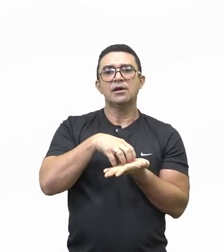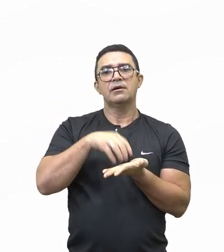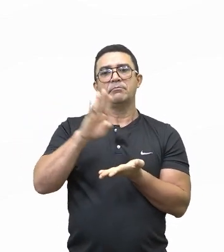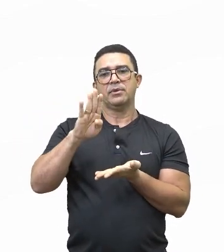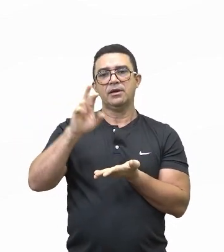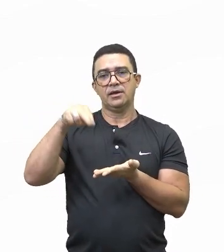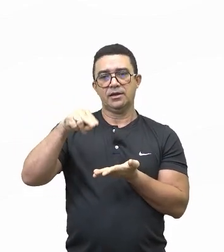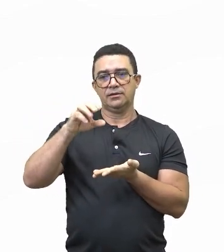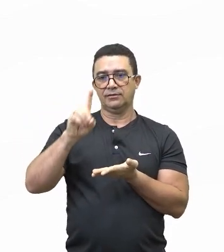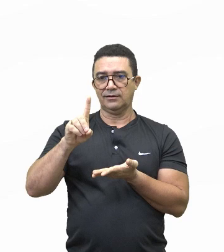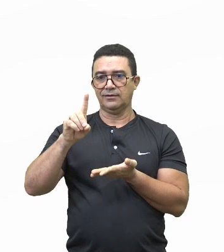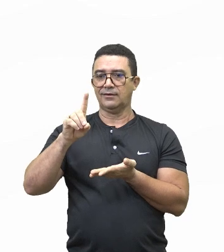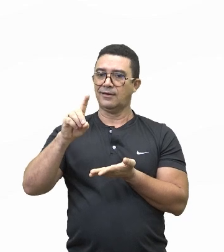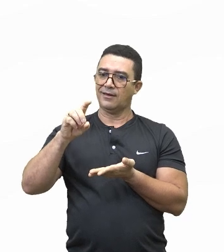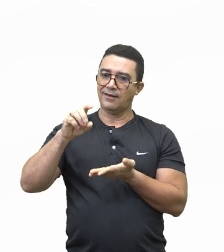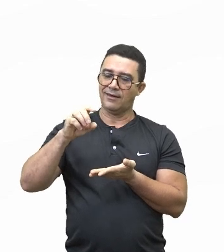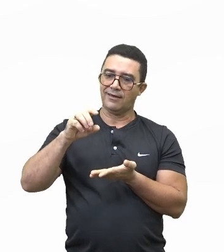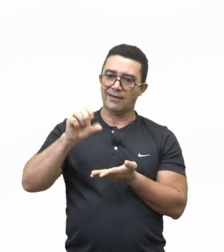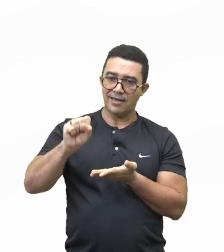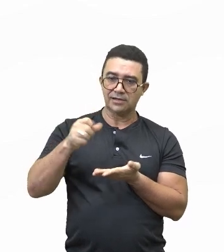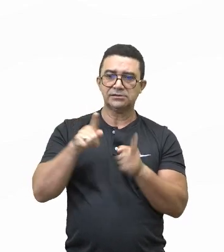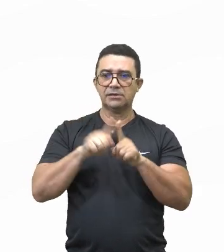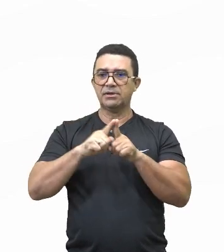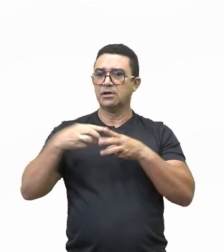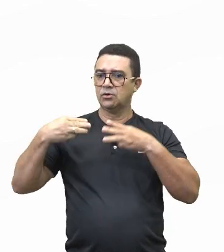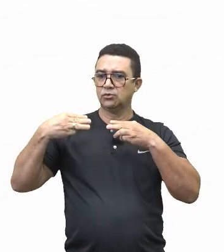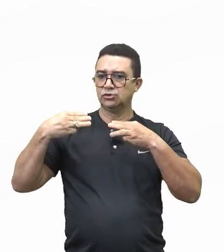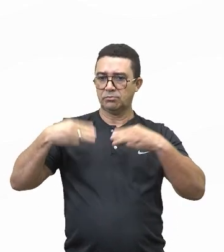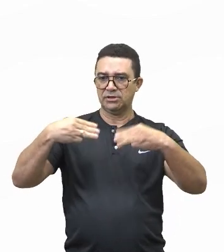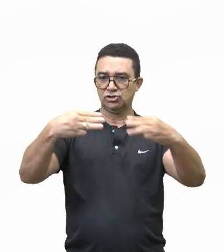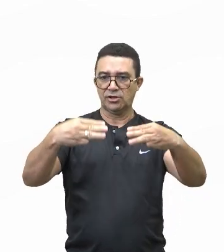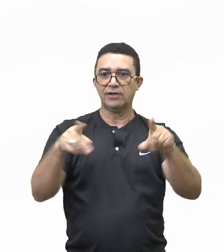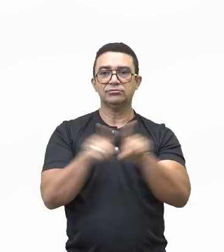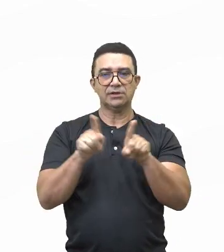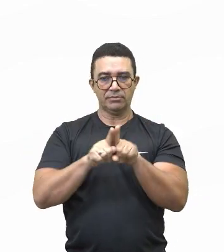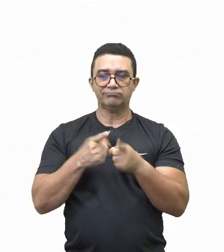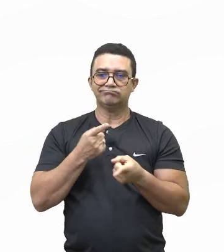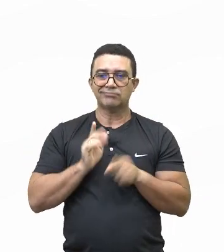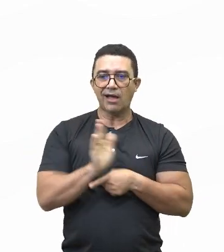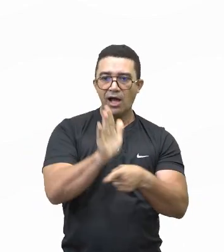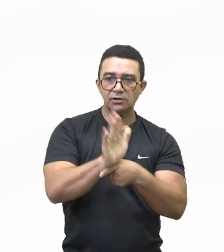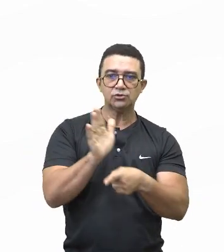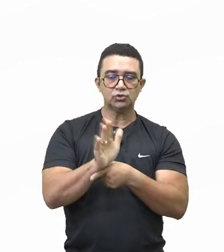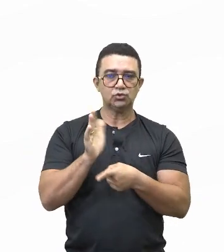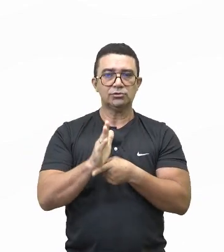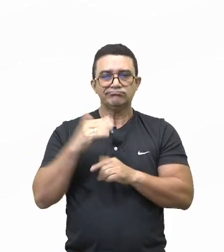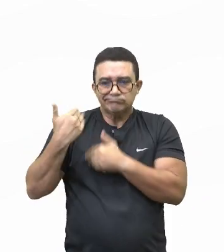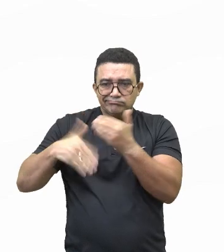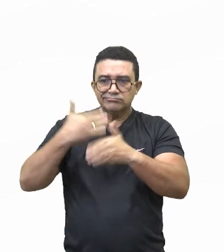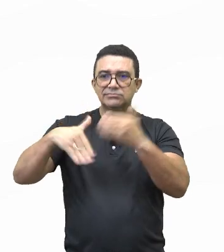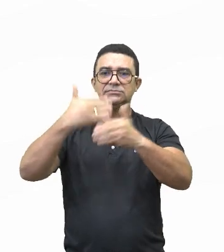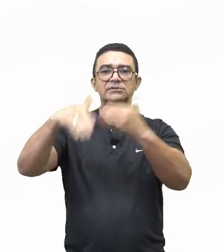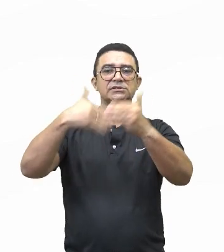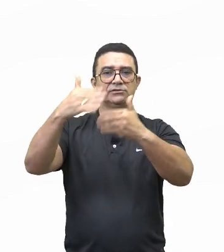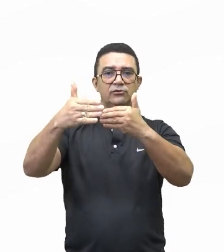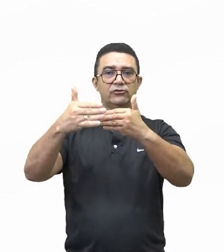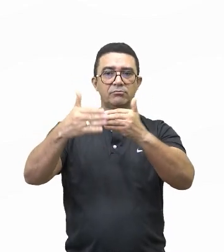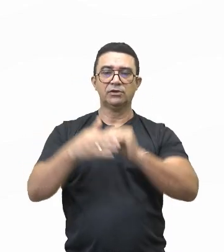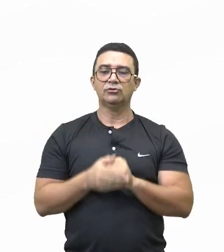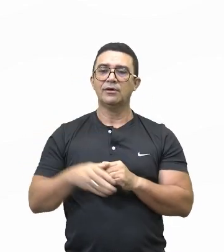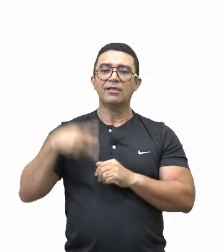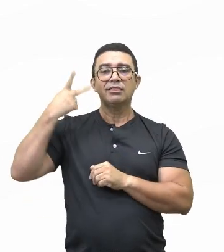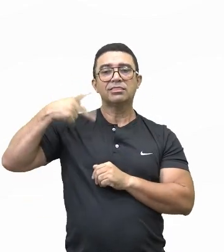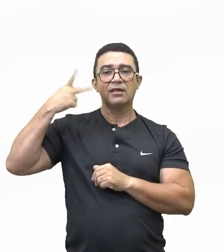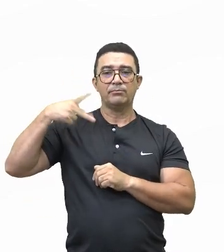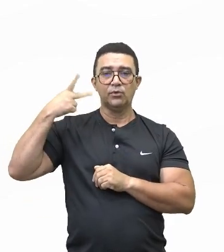BNDES, os ministérios em geral, todos eles ajudam, né, na questão do desenvolvimento das